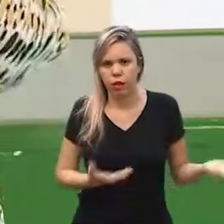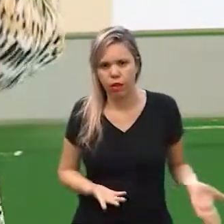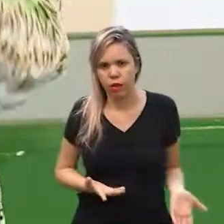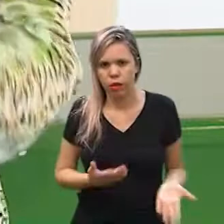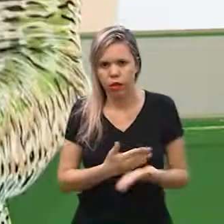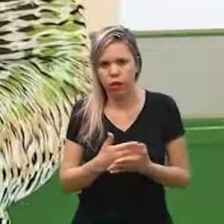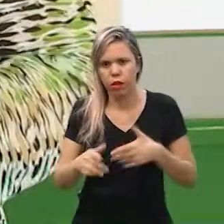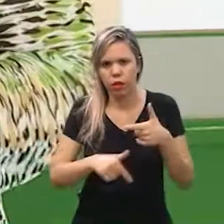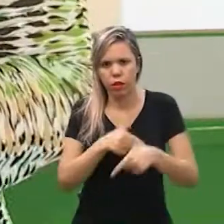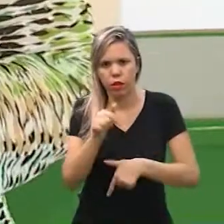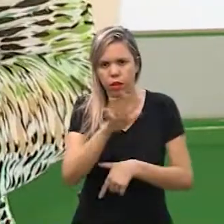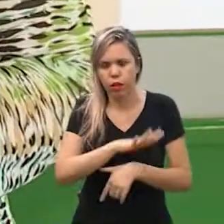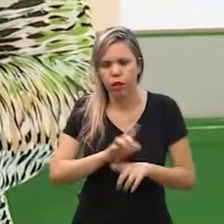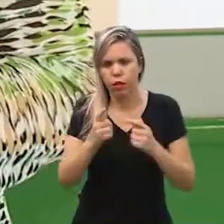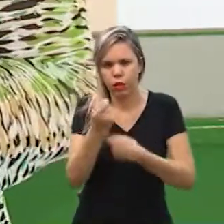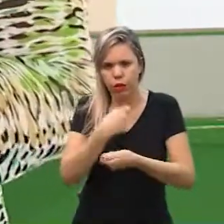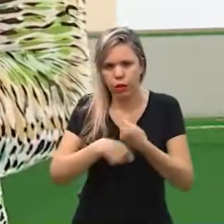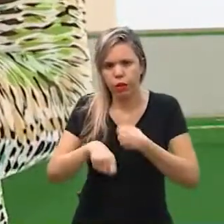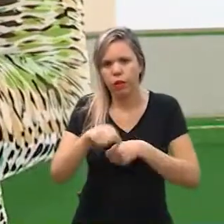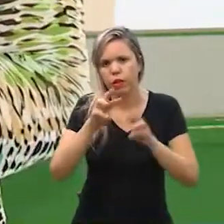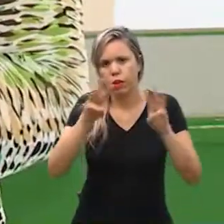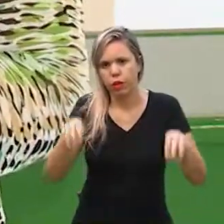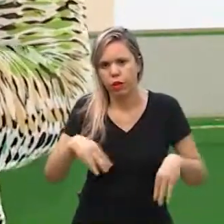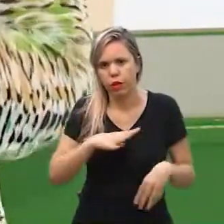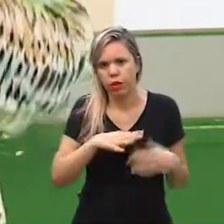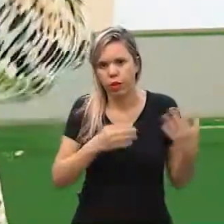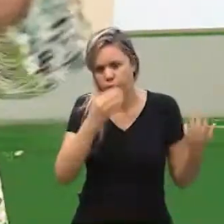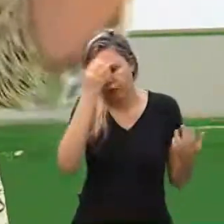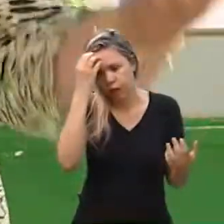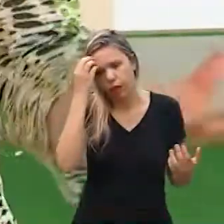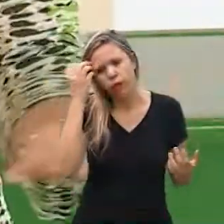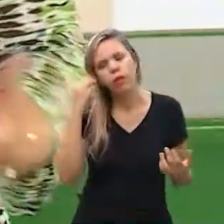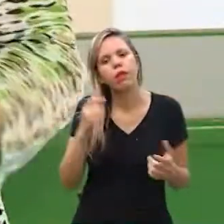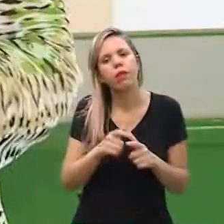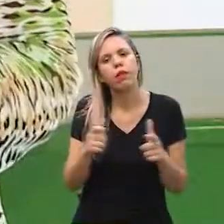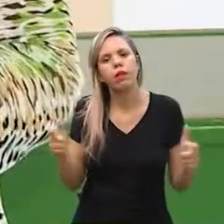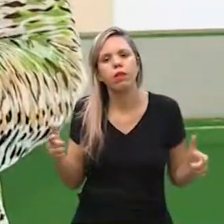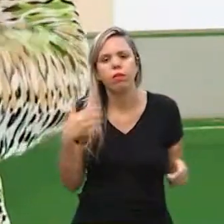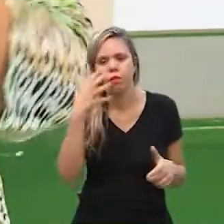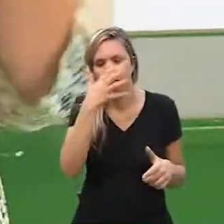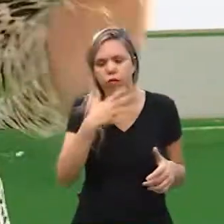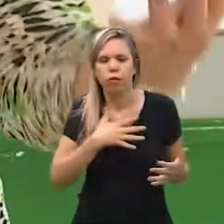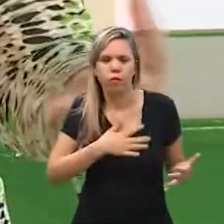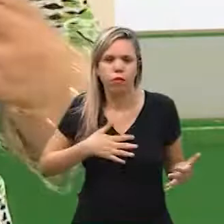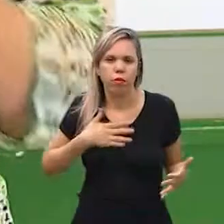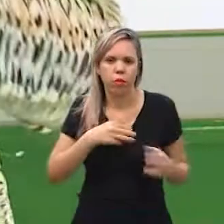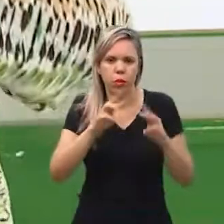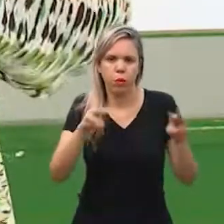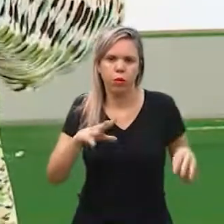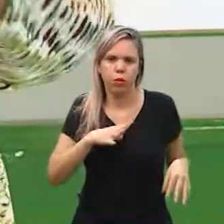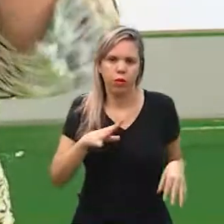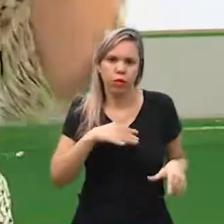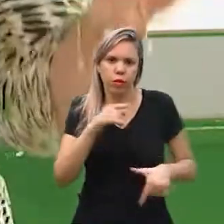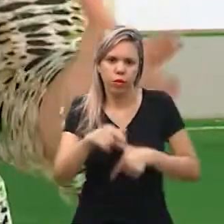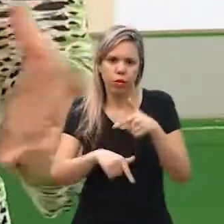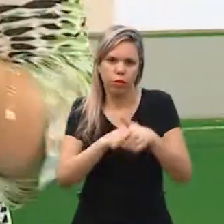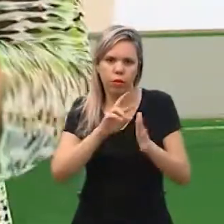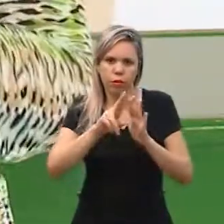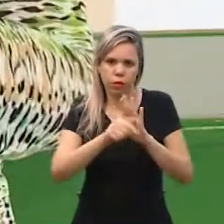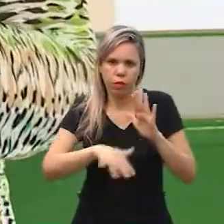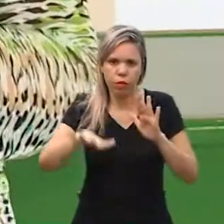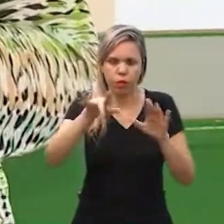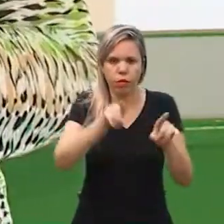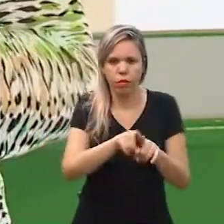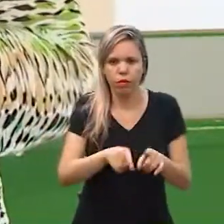e comecei a trabalhar na área de gestão do Museu da Cidade. E aí foi uma grande paixão, porque o Museu da Cidade trabalha com várias